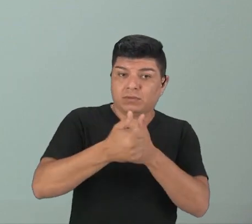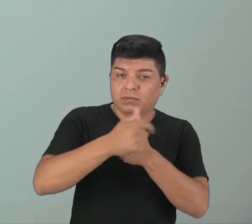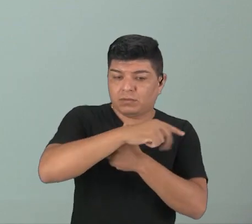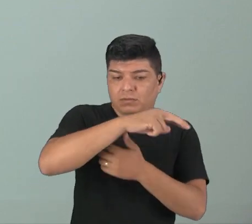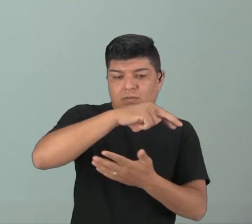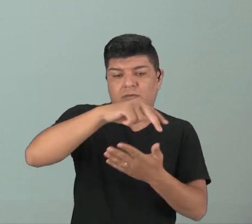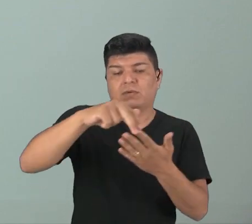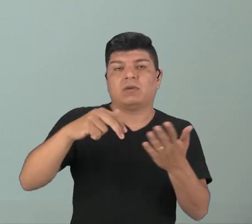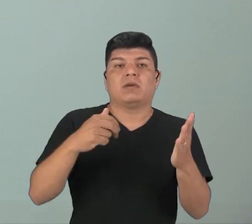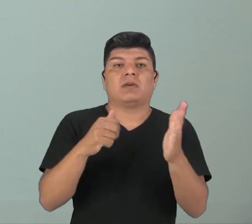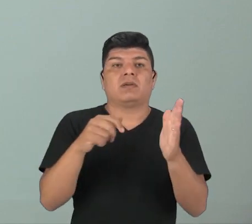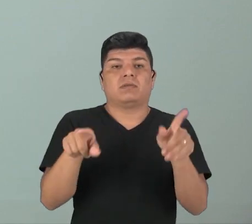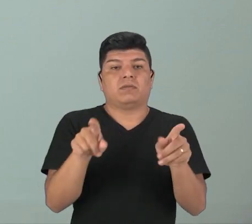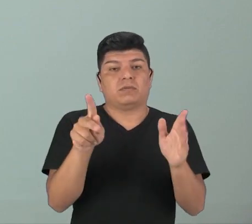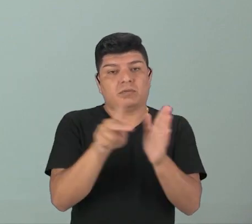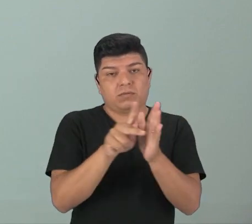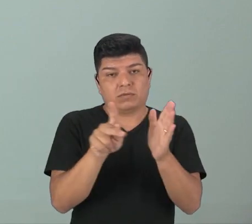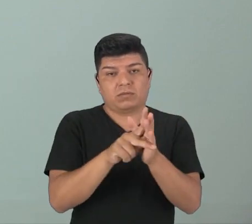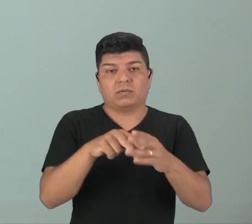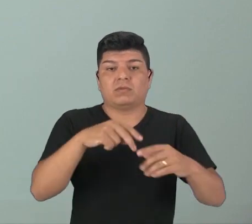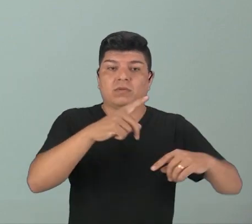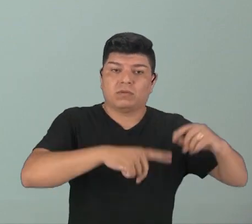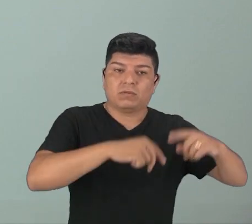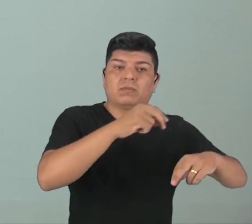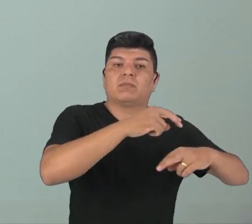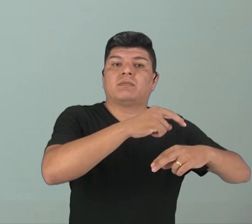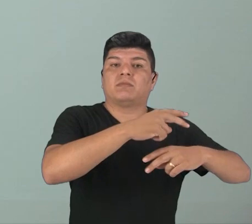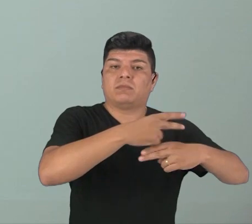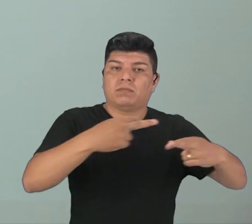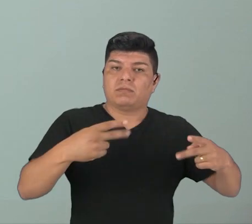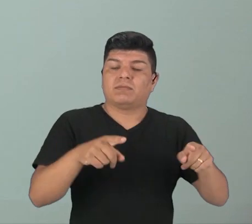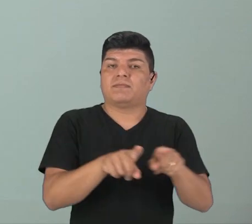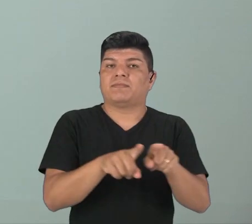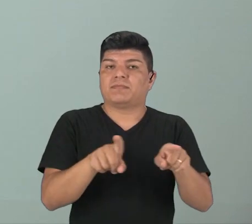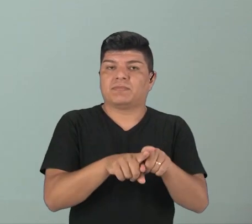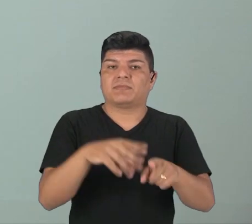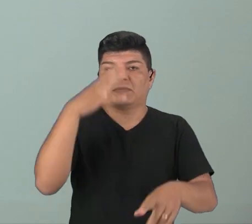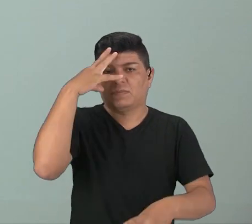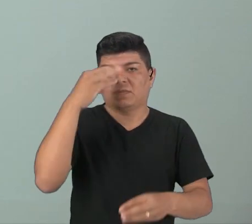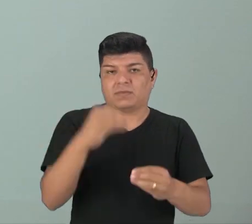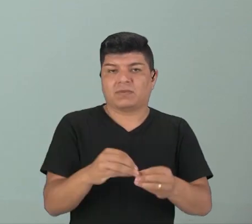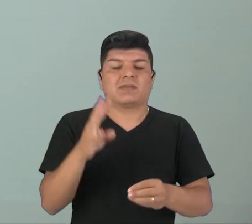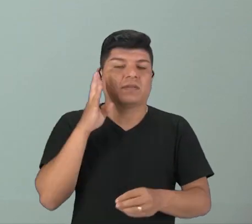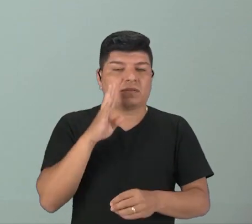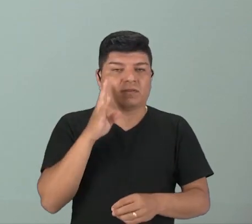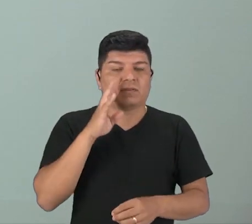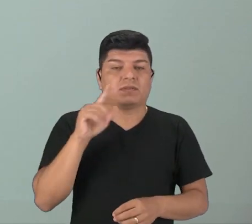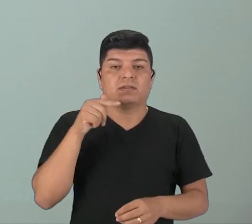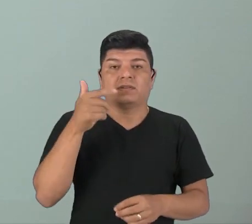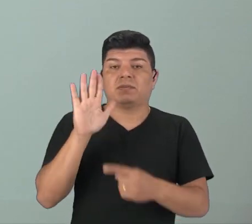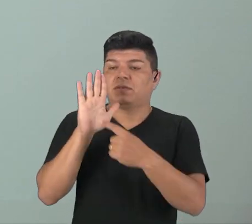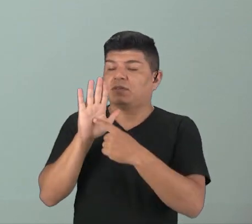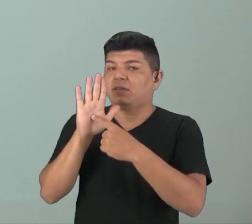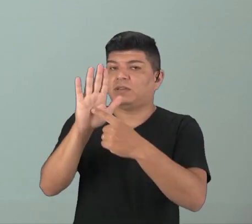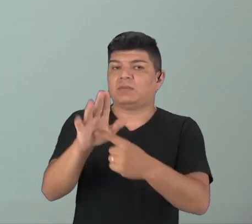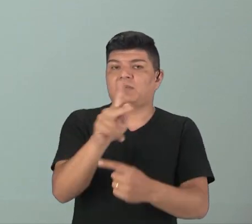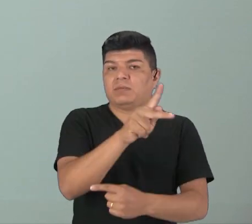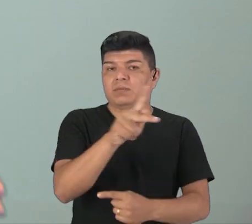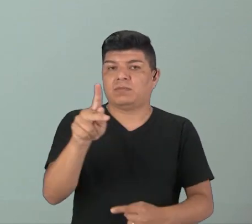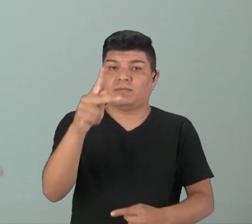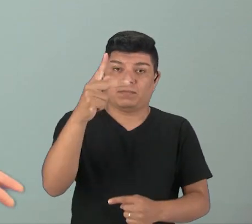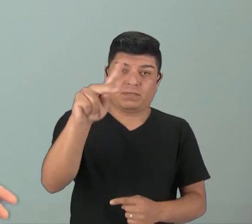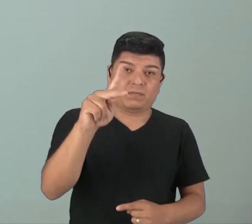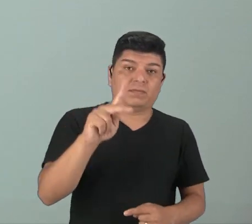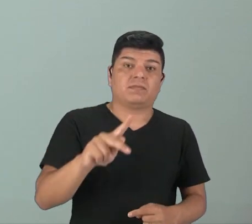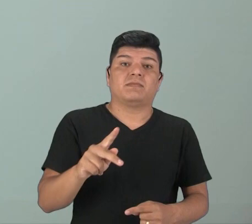como até mesmo os próprios elementos. Tenho certeza que a sua obra vai ficar bem legal. E depois você mostra para o seu professor